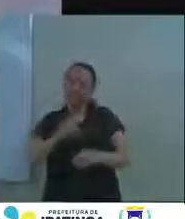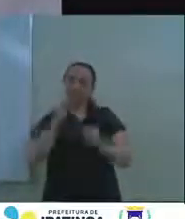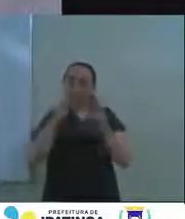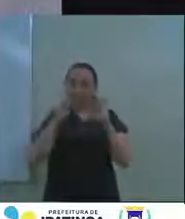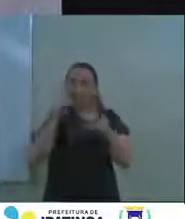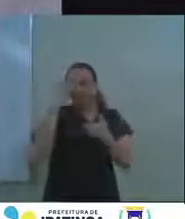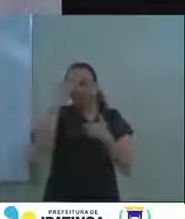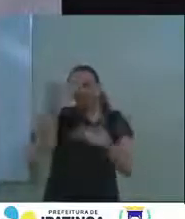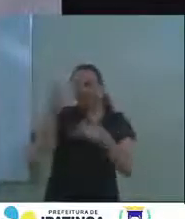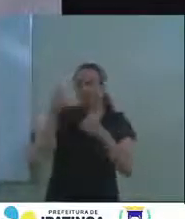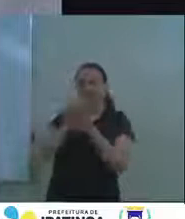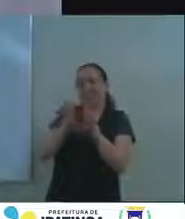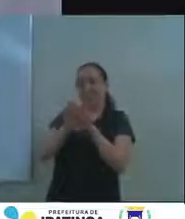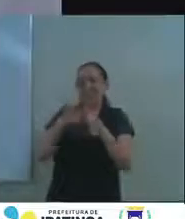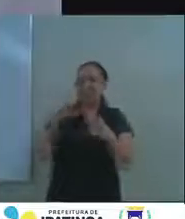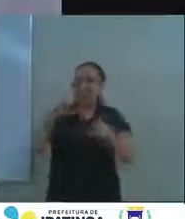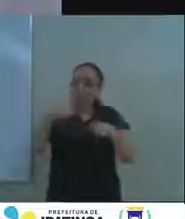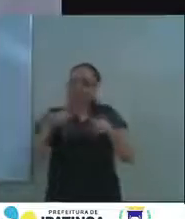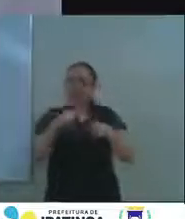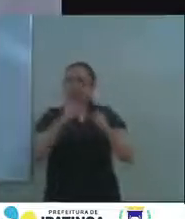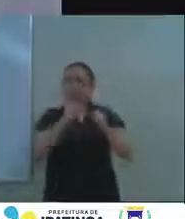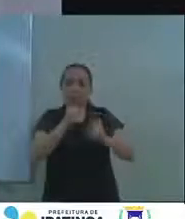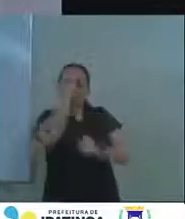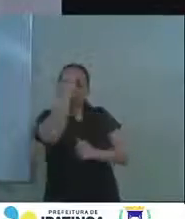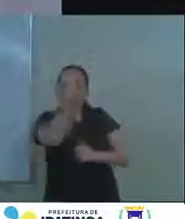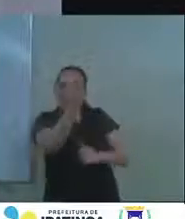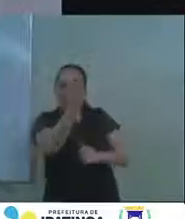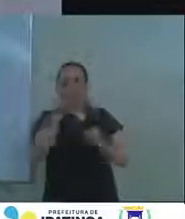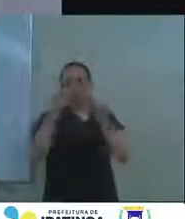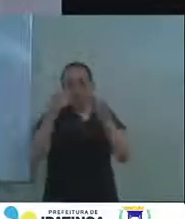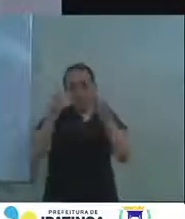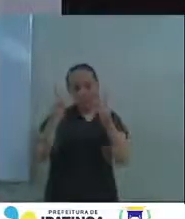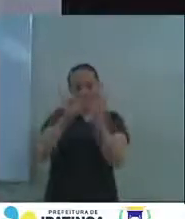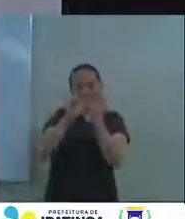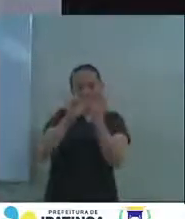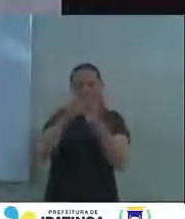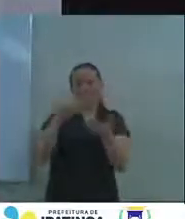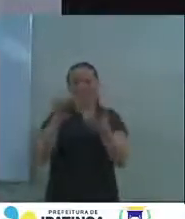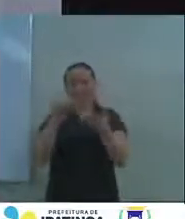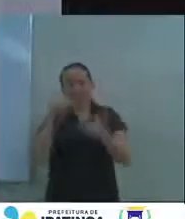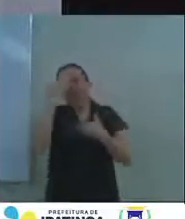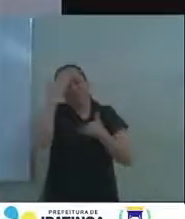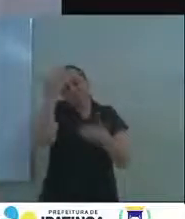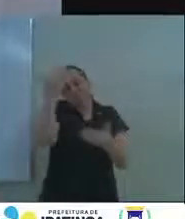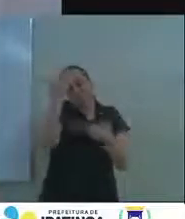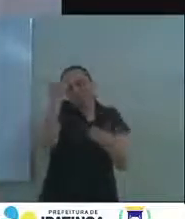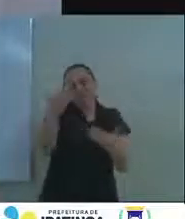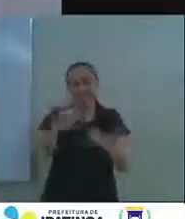a próxima. Precisando, gente, podem entrar em contato, tá bom? Muito obrigada.